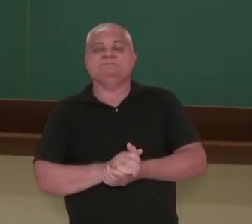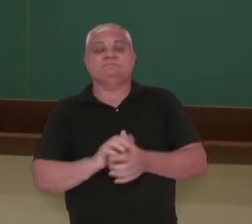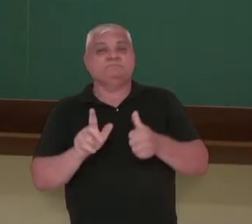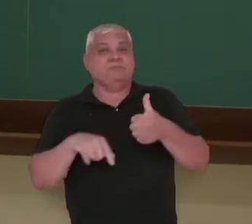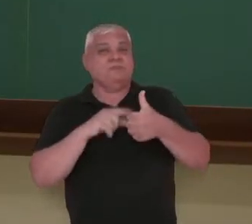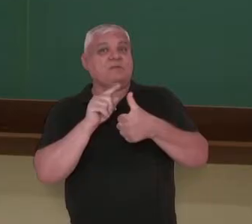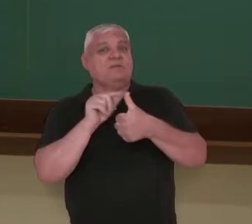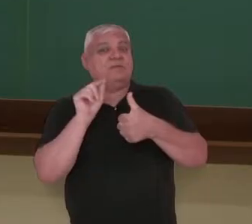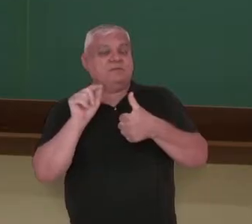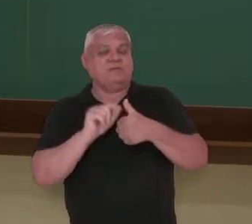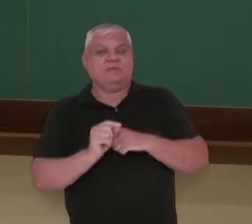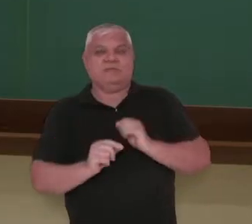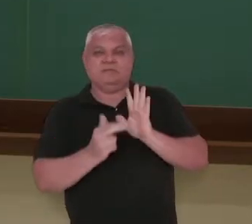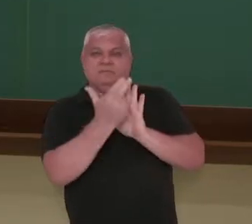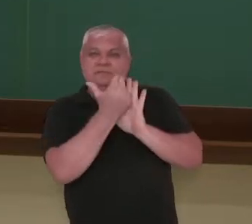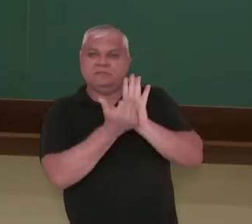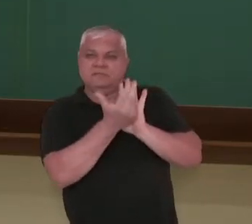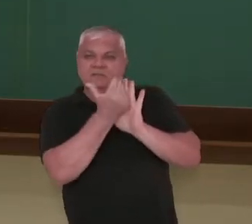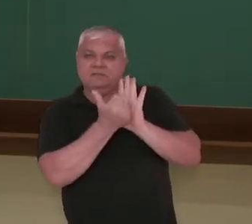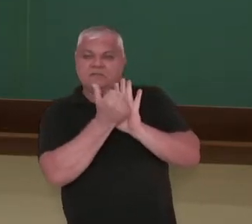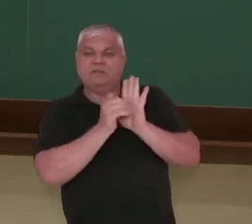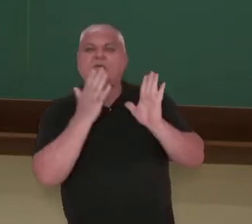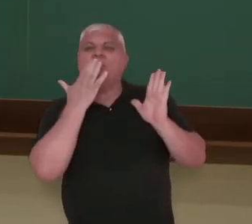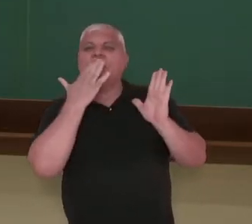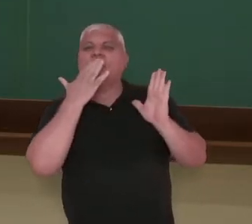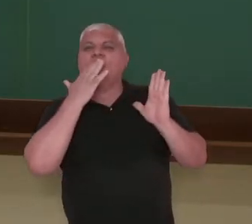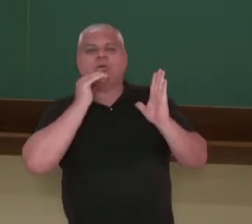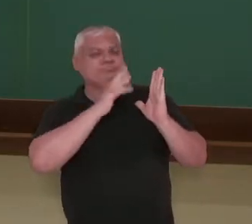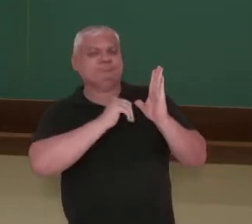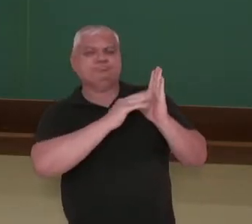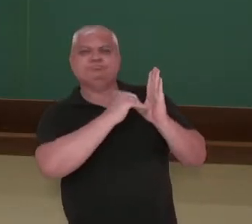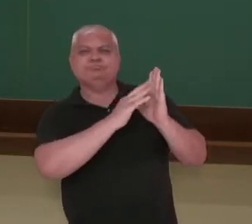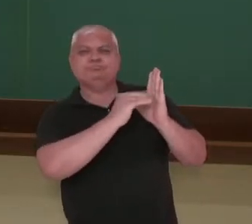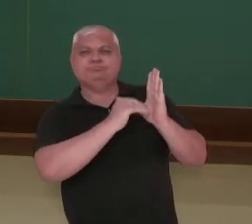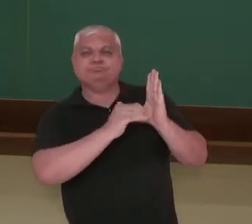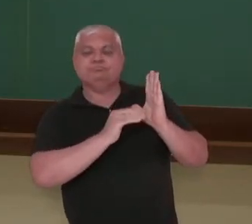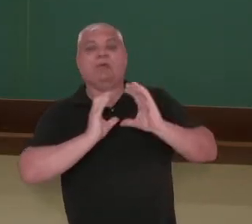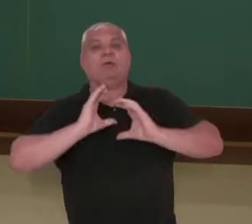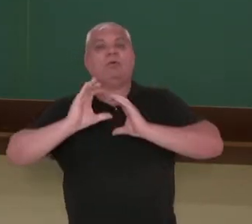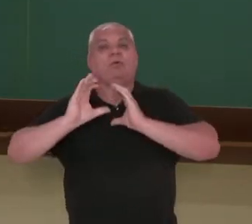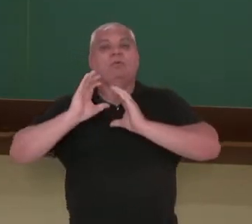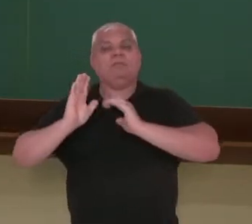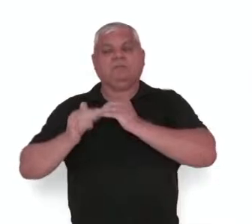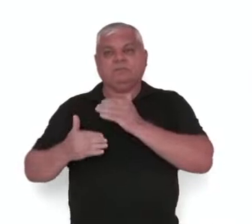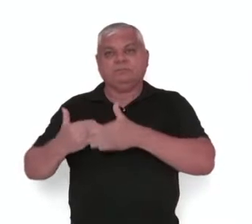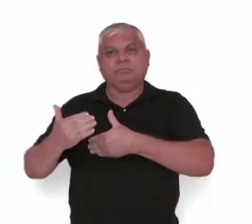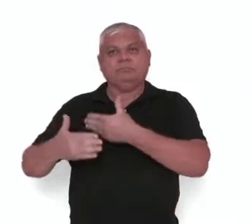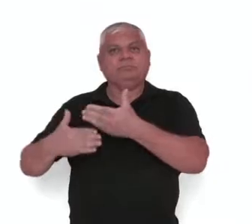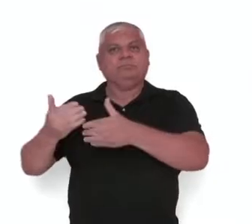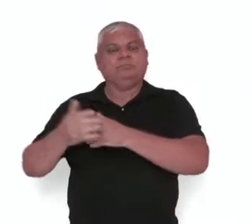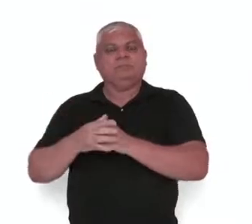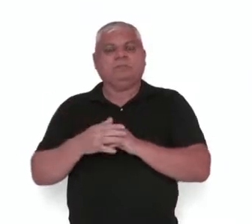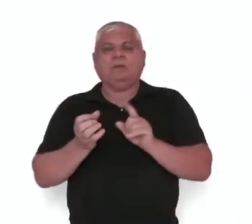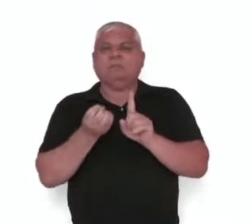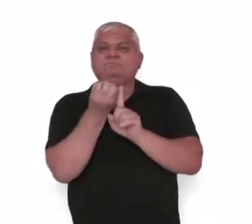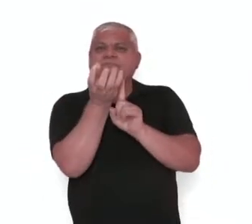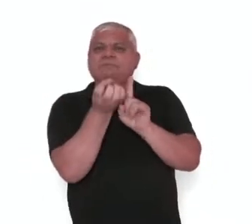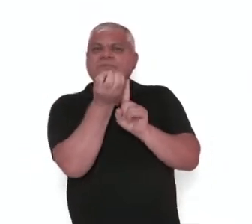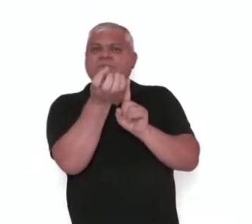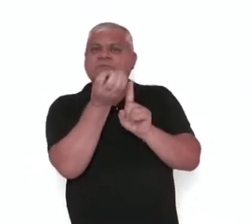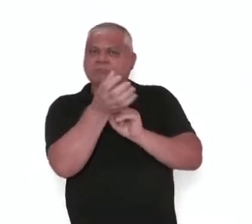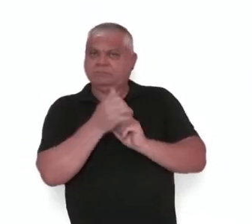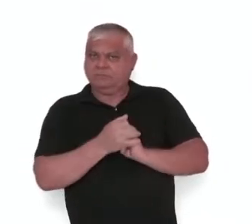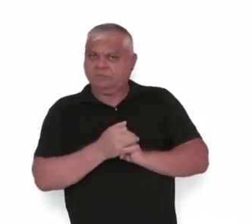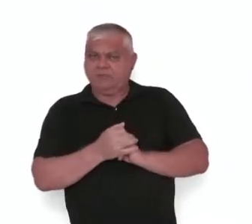Primeiramente, o desenho e a pintura foram fundamentais para o desenvolvimento da comunicação da nossa espécie em uma linguagem não verbal, sem palavras. Por que não